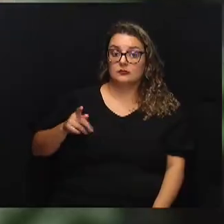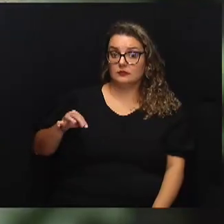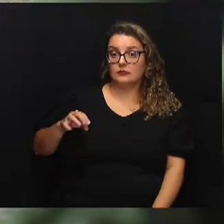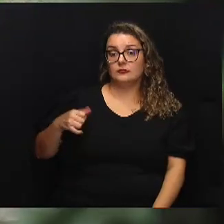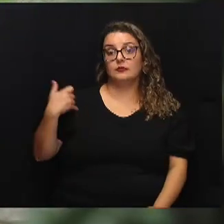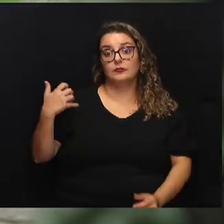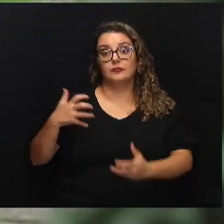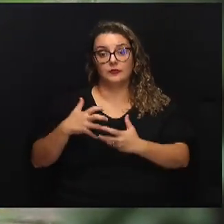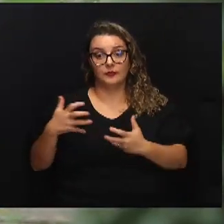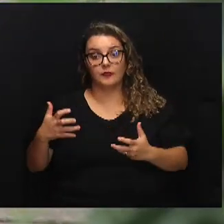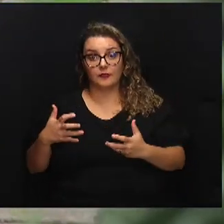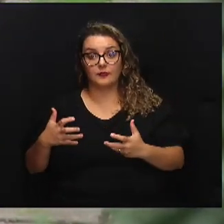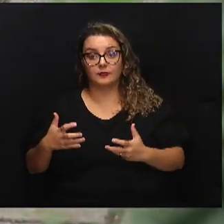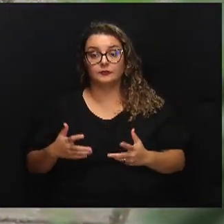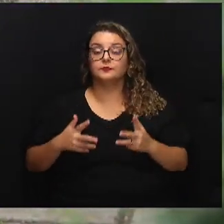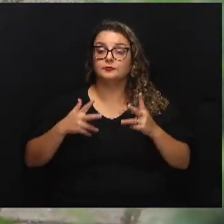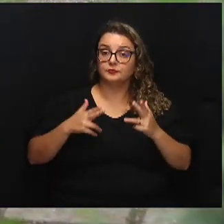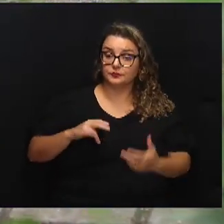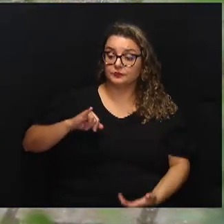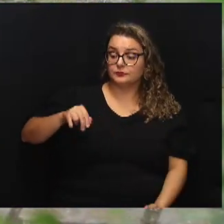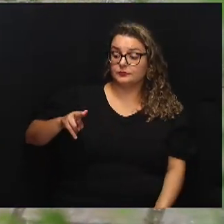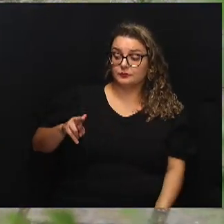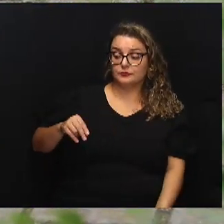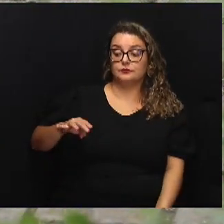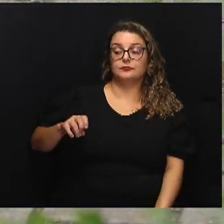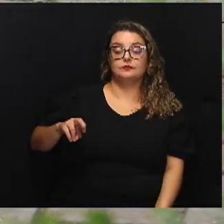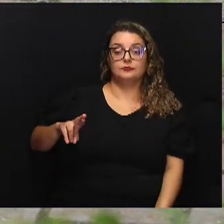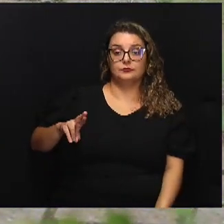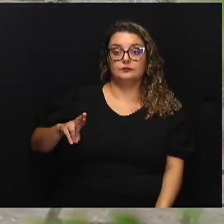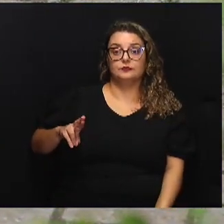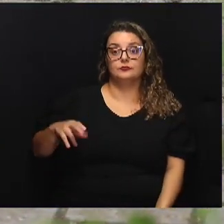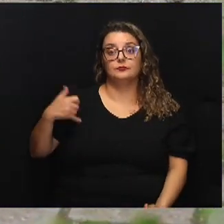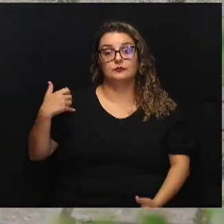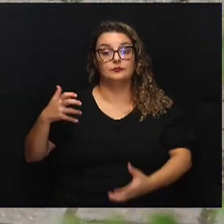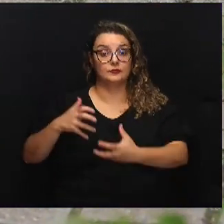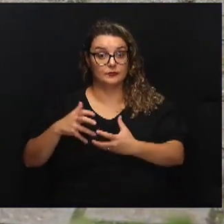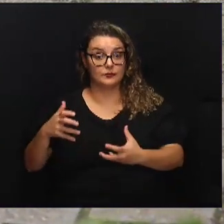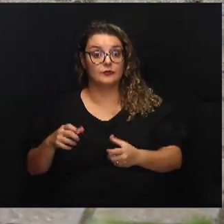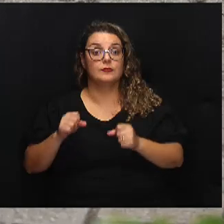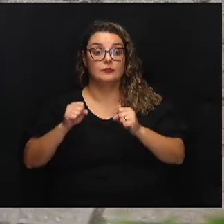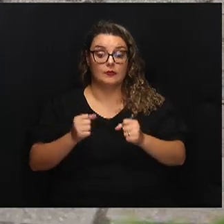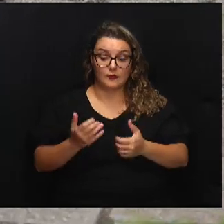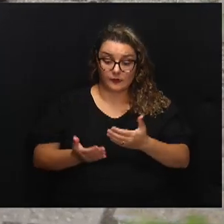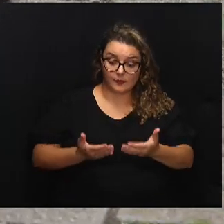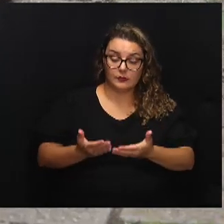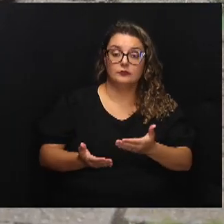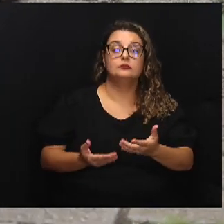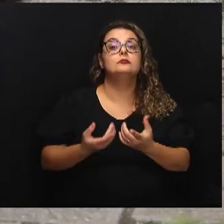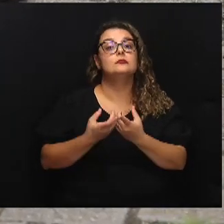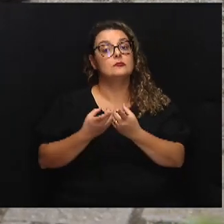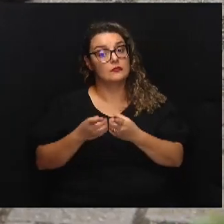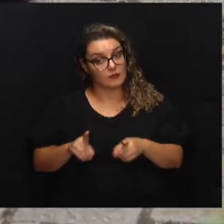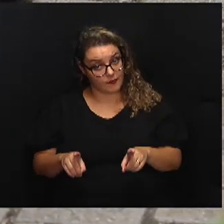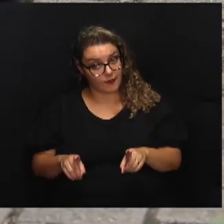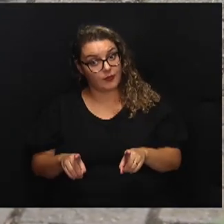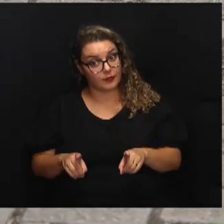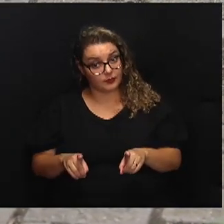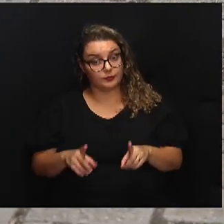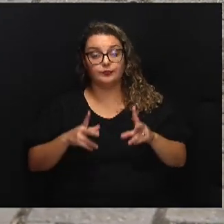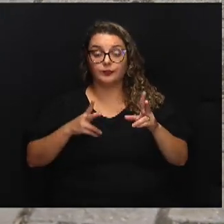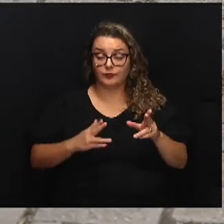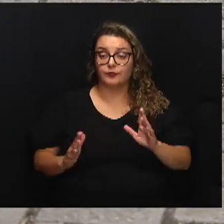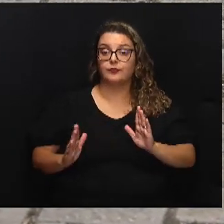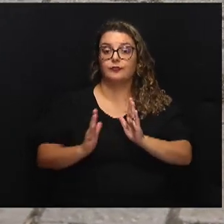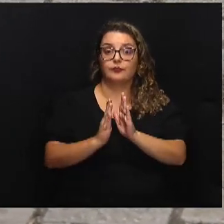idosos. Casos como o do Júnior mostram que o envelhecimento pode ser tratado com dignidade, mesmo diante